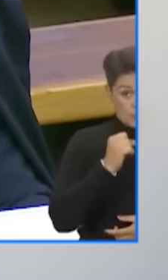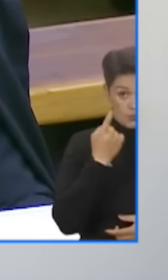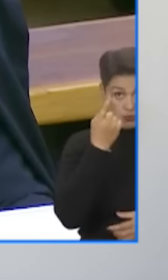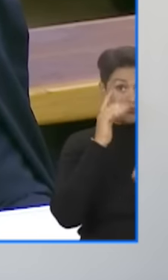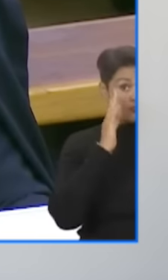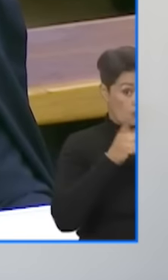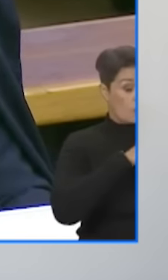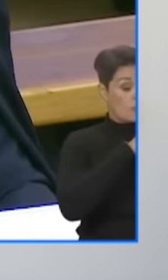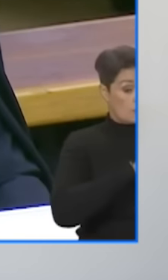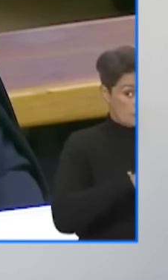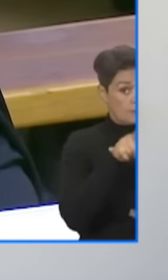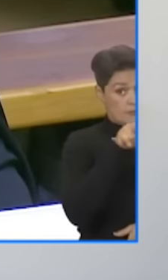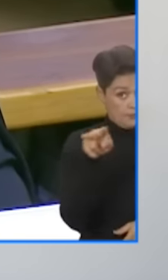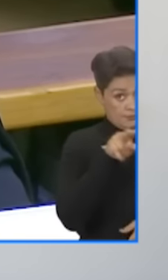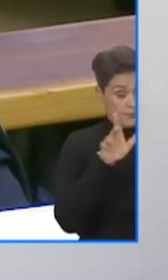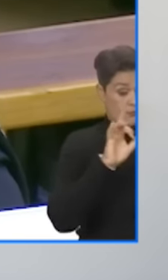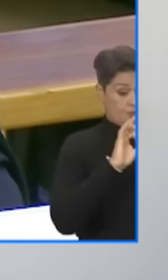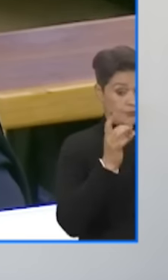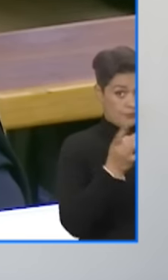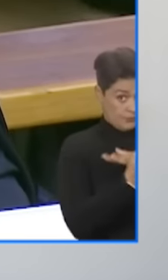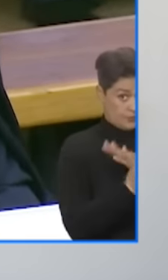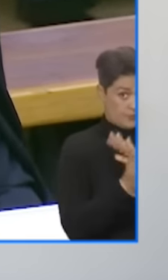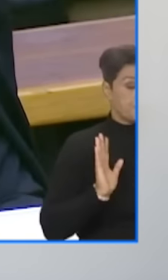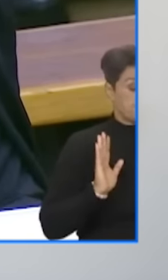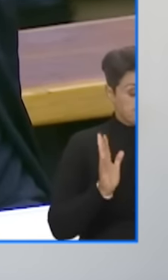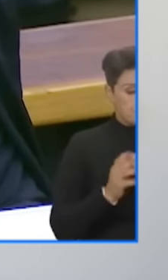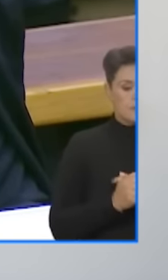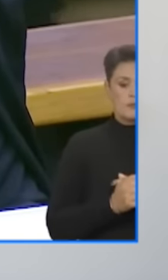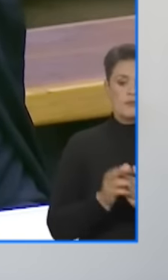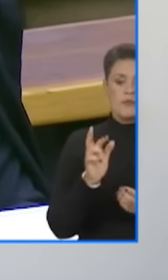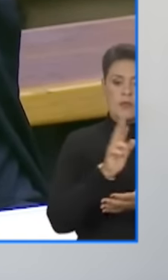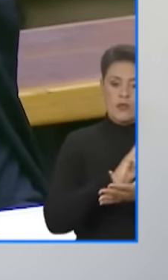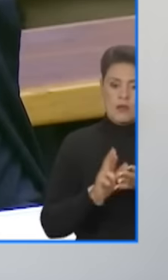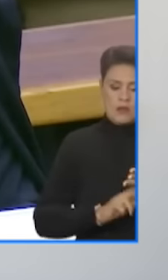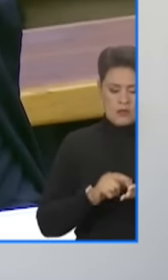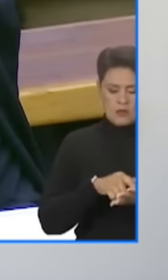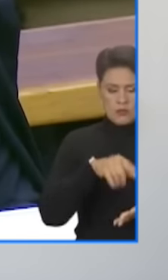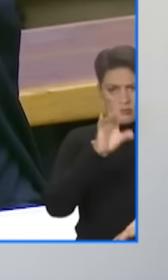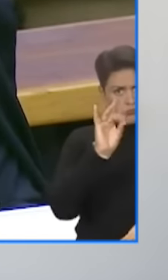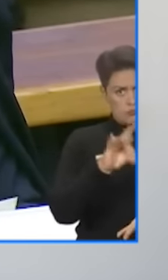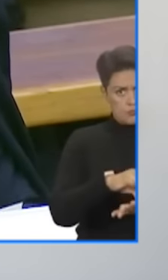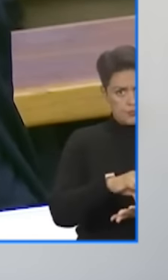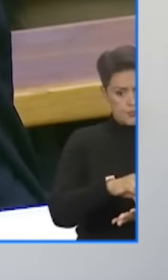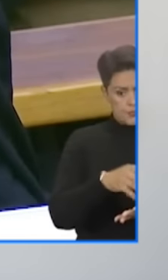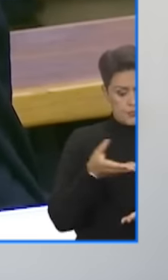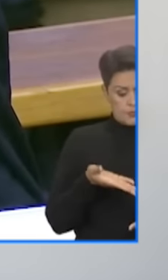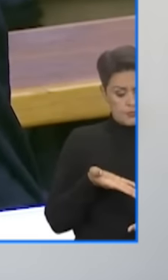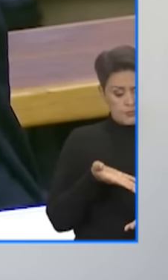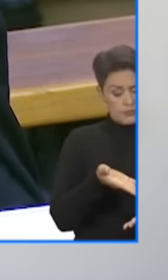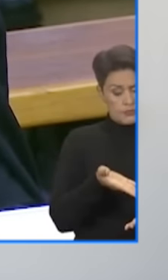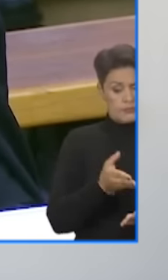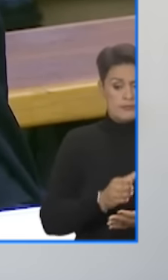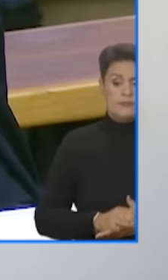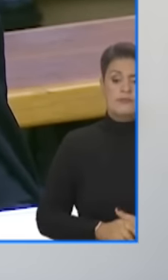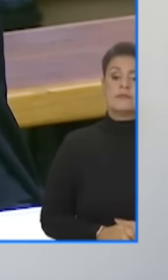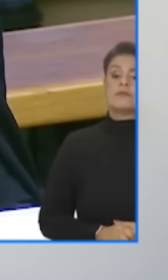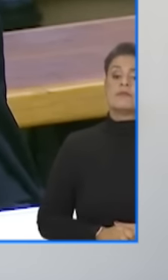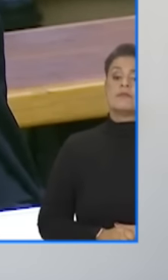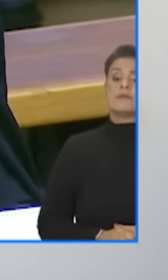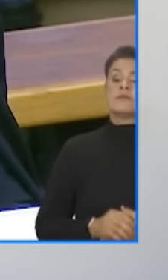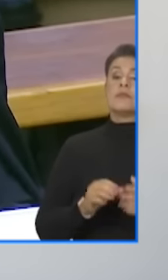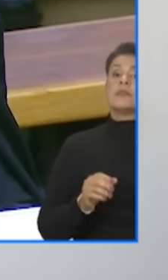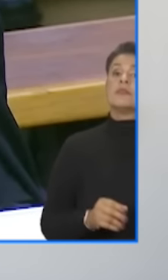se documentar, é uma forma para o futuro, de dar publicidade ao ato. Esse seria o ideal, nesse caso. A confusão de expediente a que eu